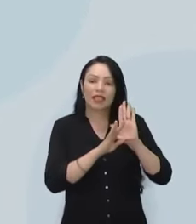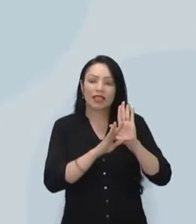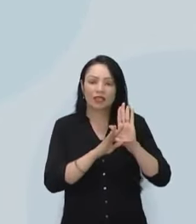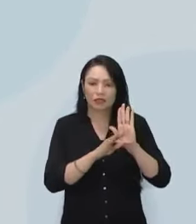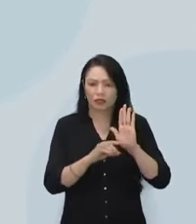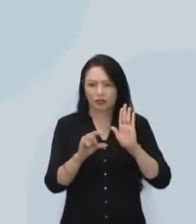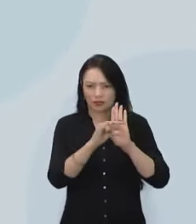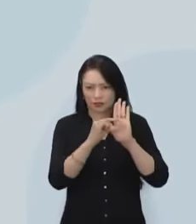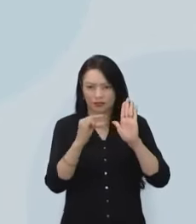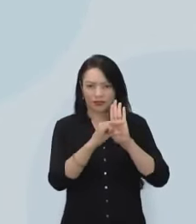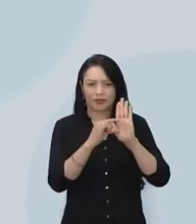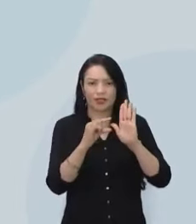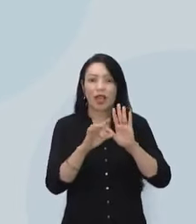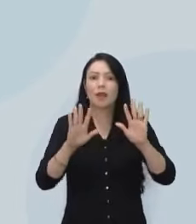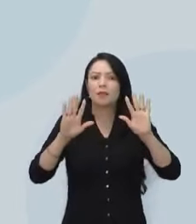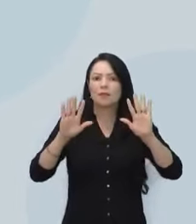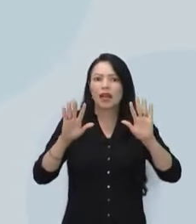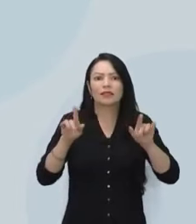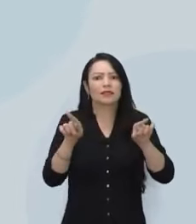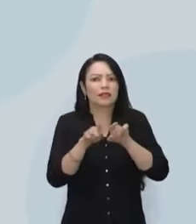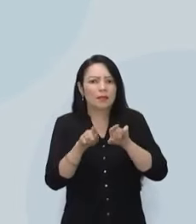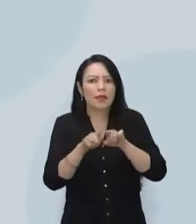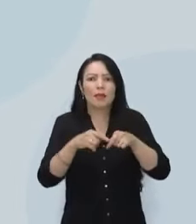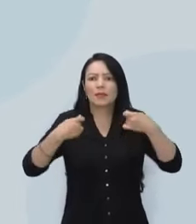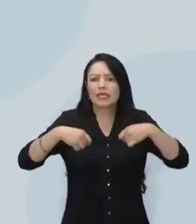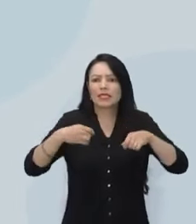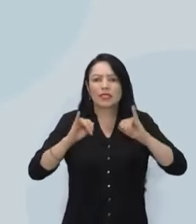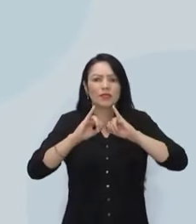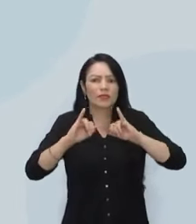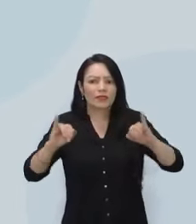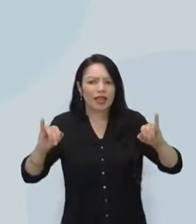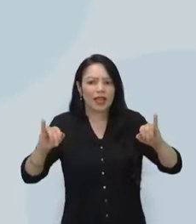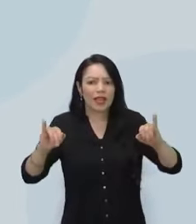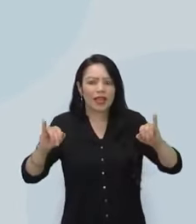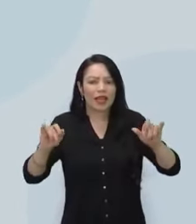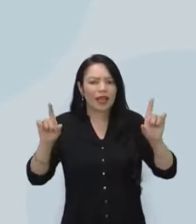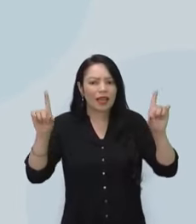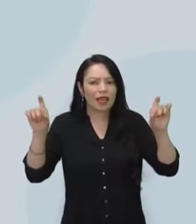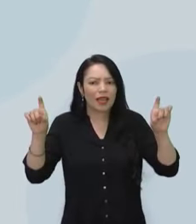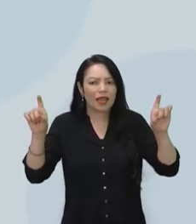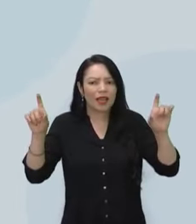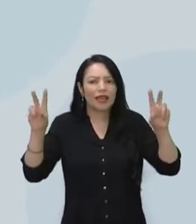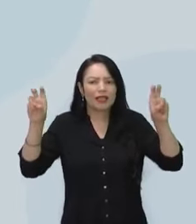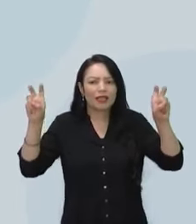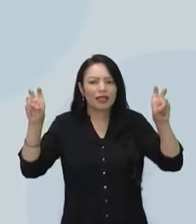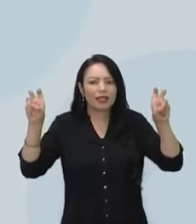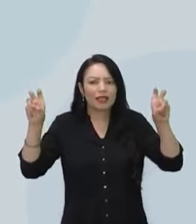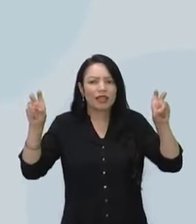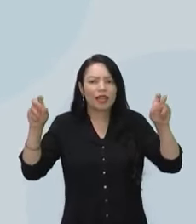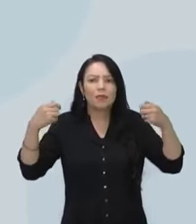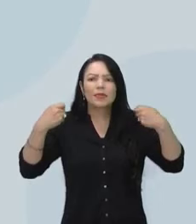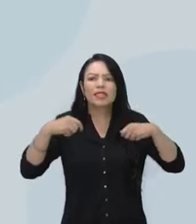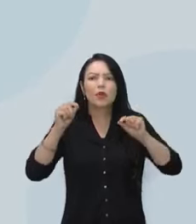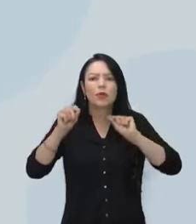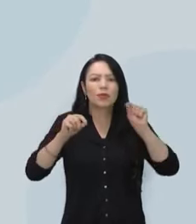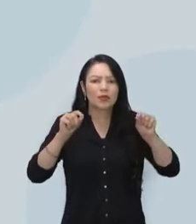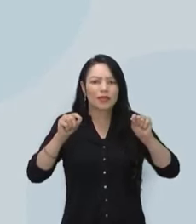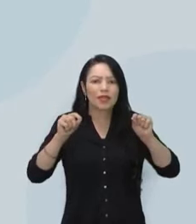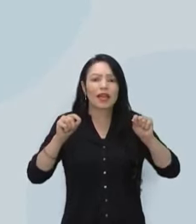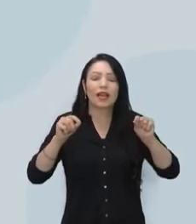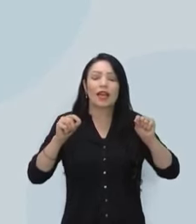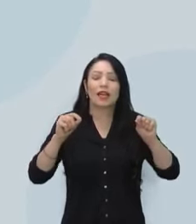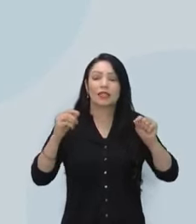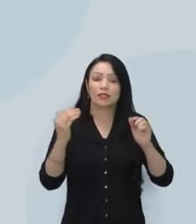trecho, mas também é preciso dizer, os termos destacados estabelecem relação de quê? De